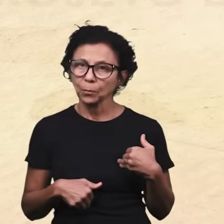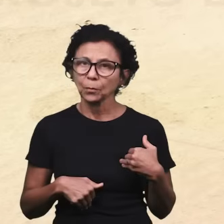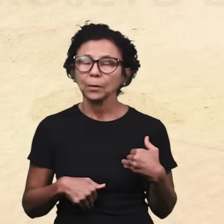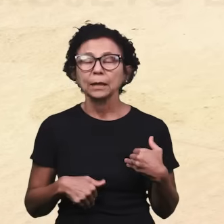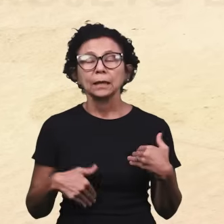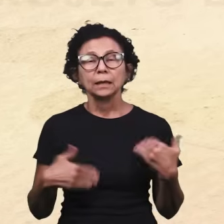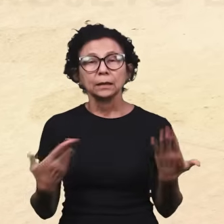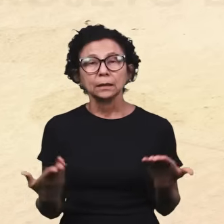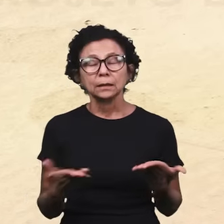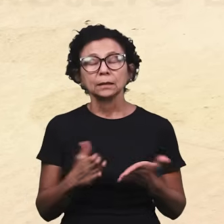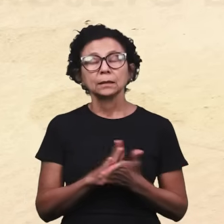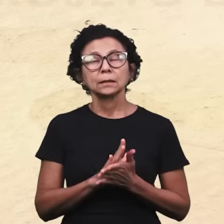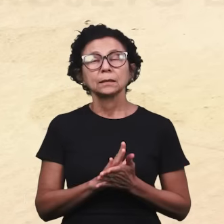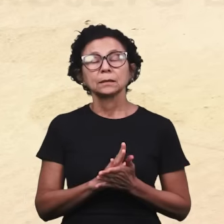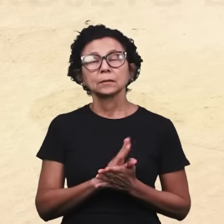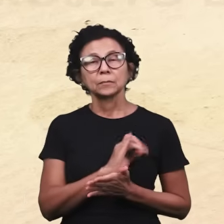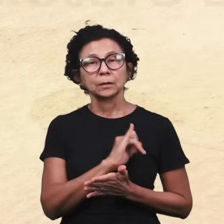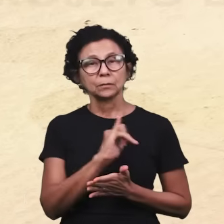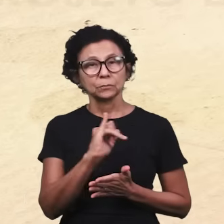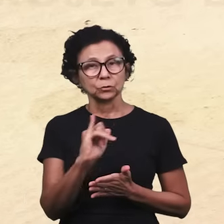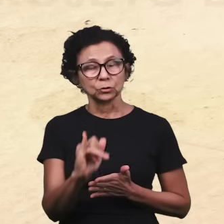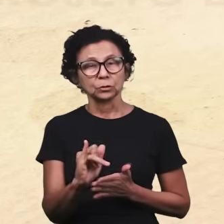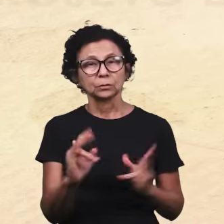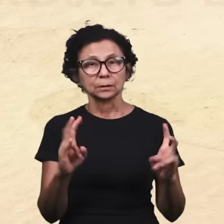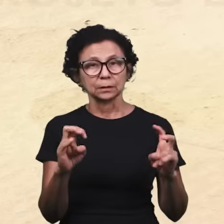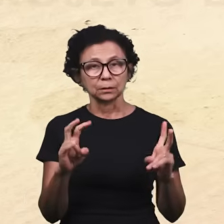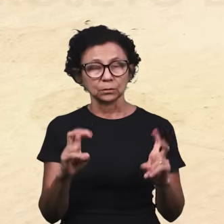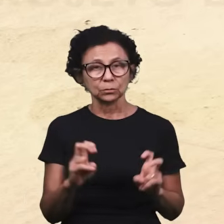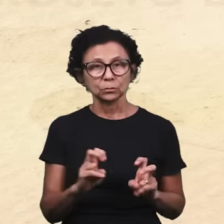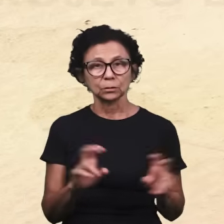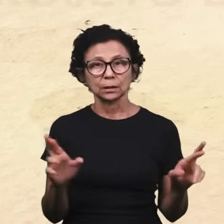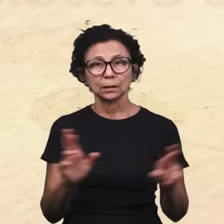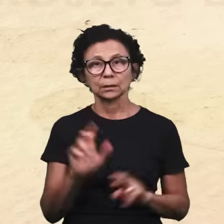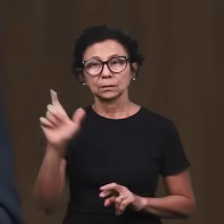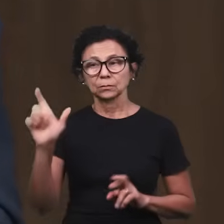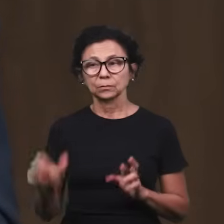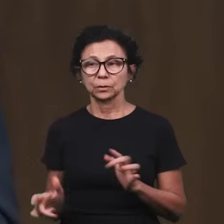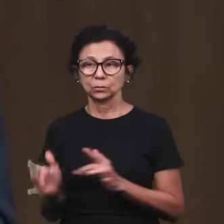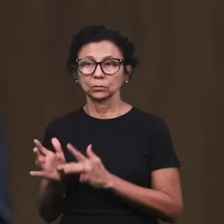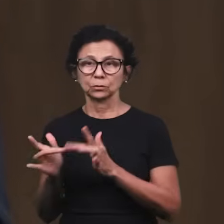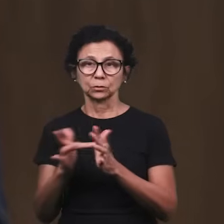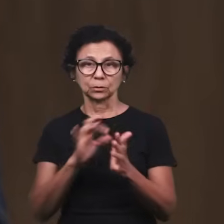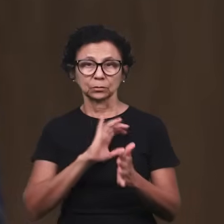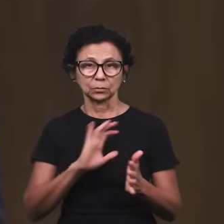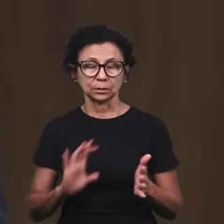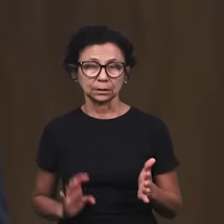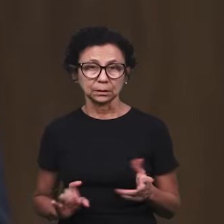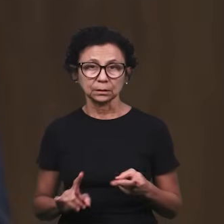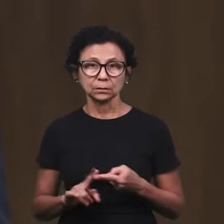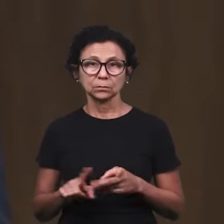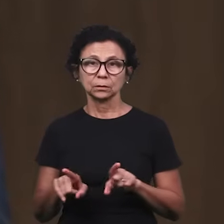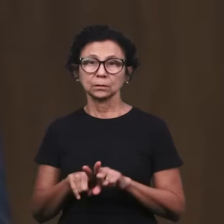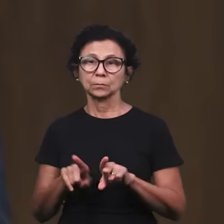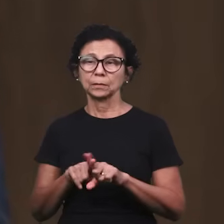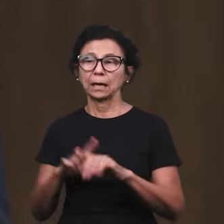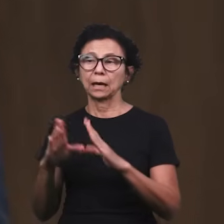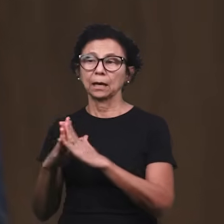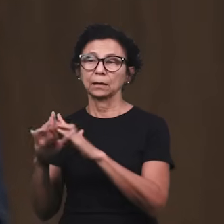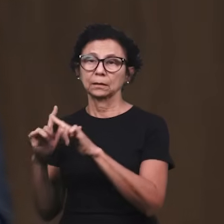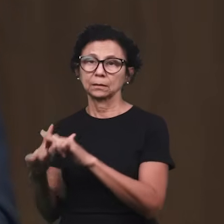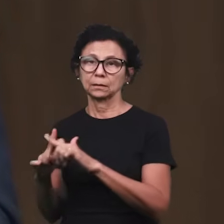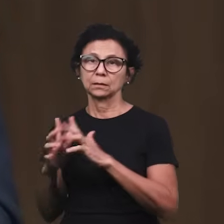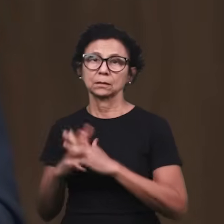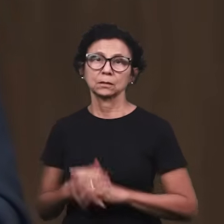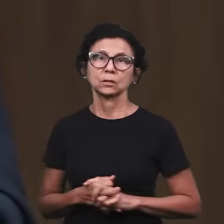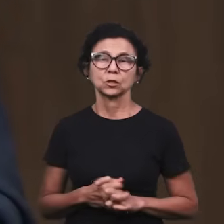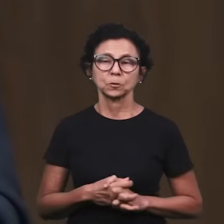de Cristo e da igreja. O que nós gostaríamos de abordar hoje nesse tema é a